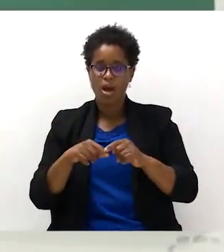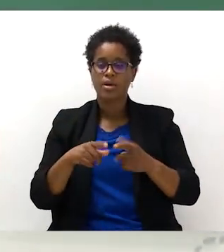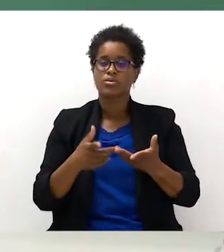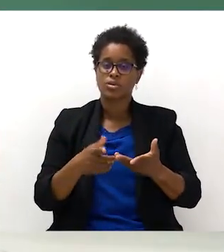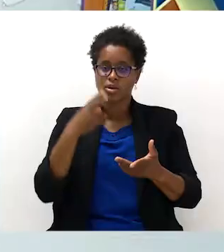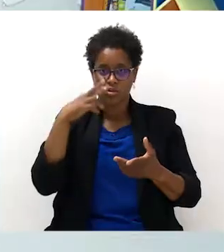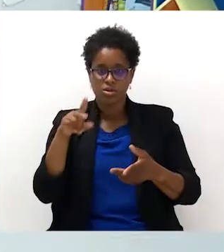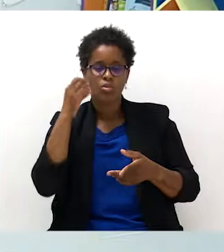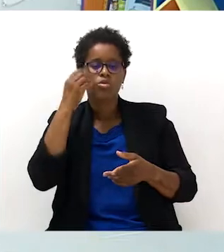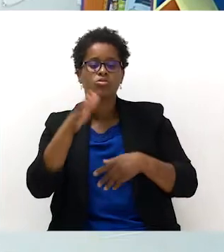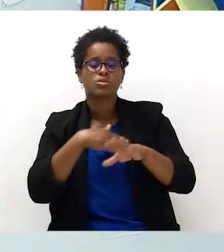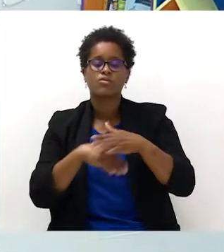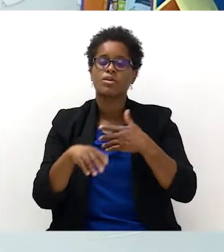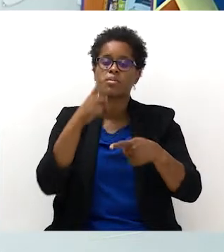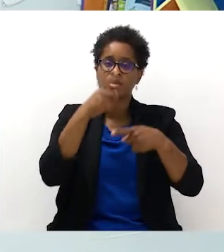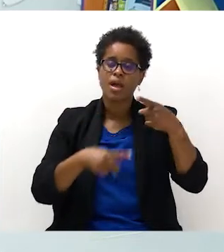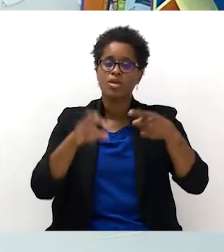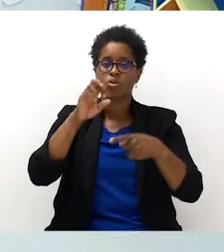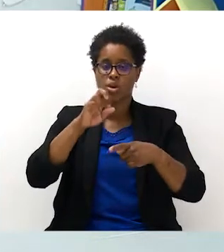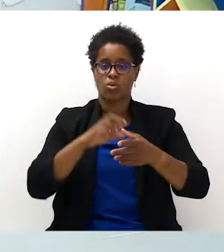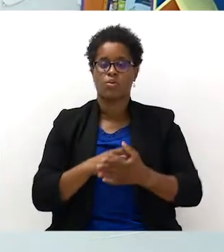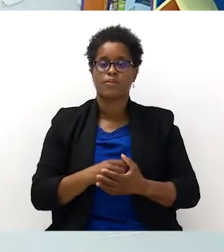calcular metade de 8.